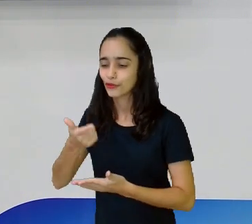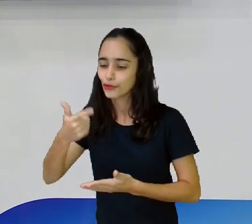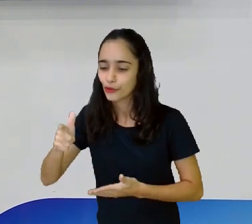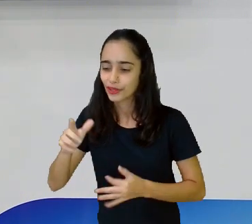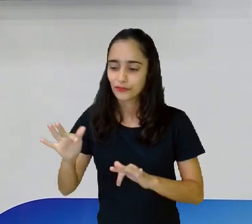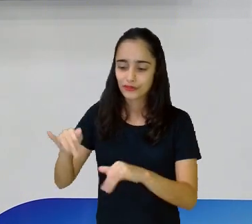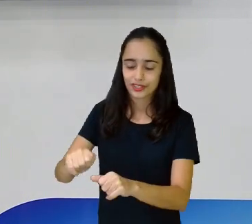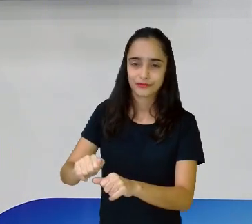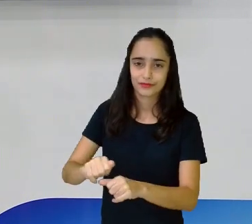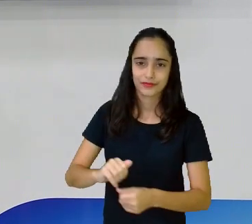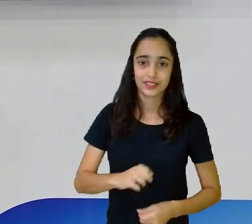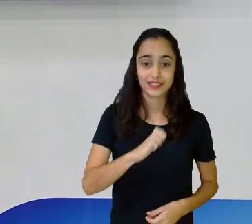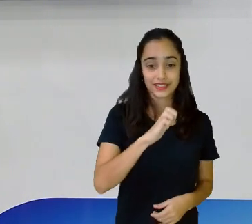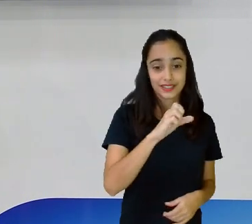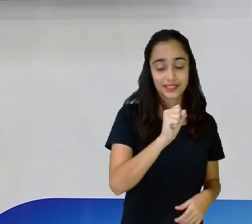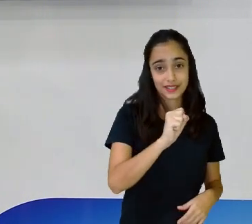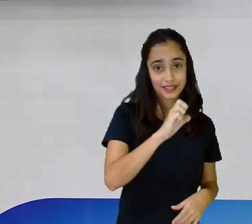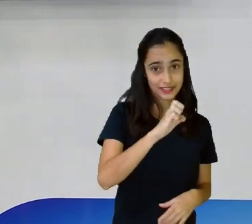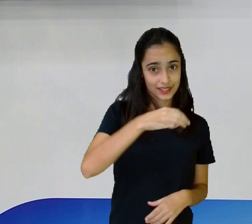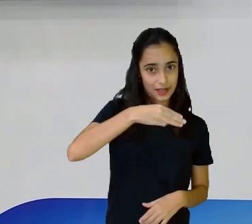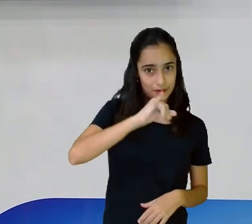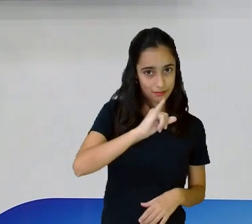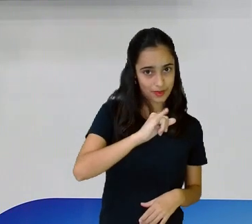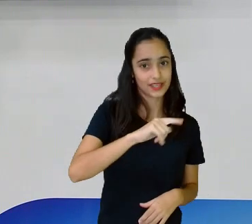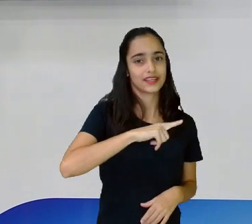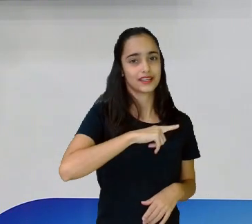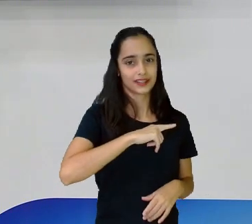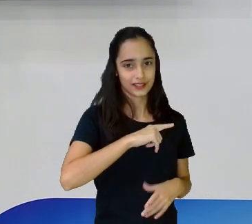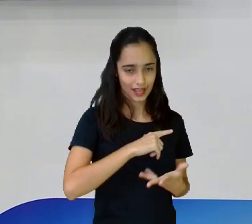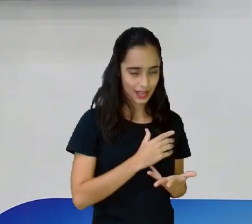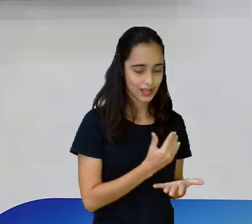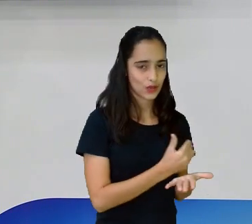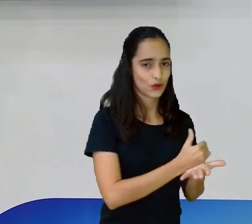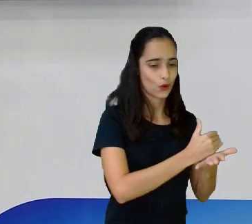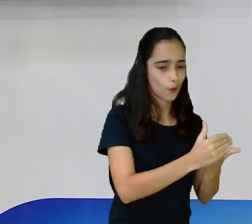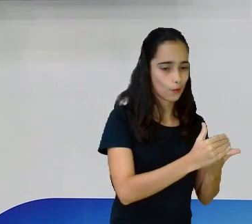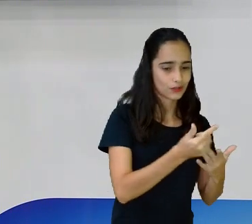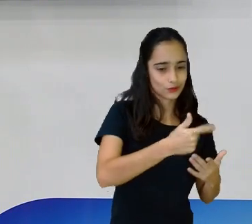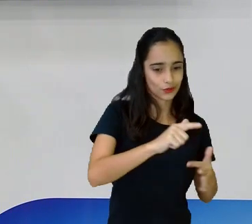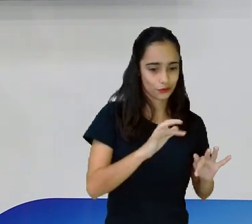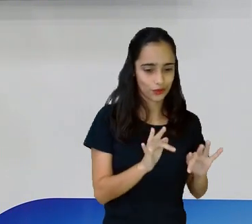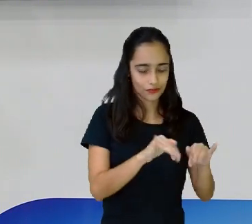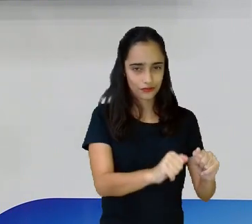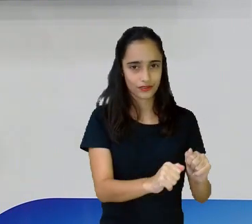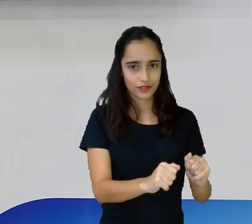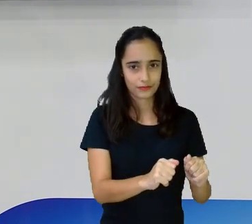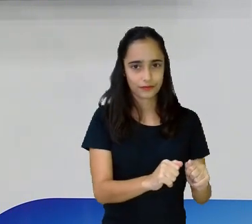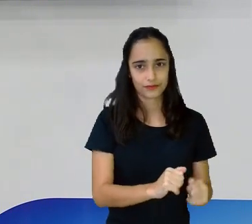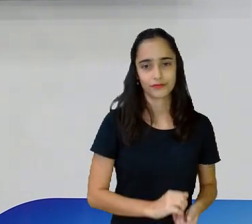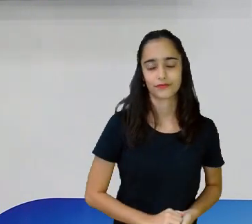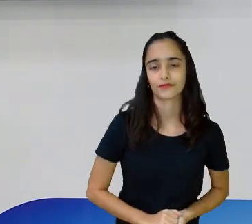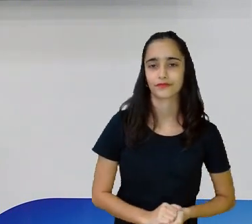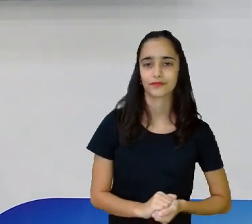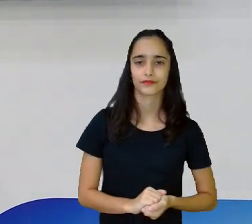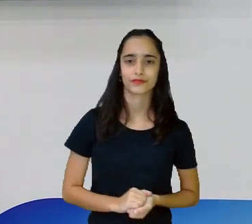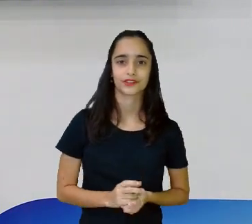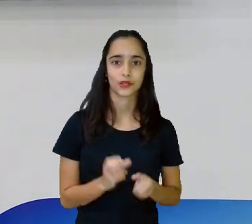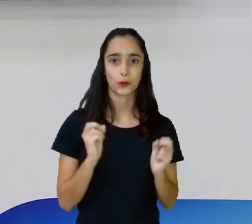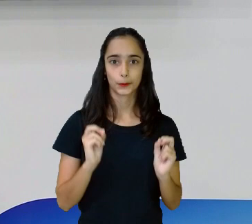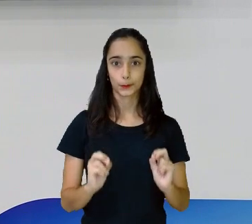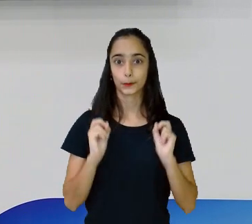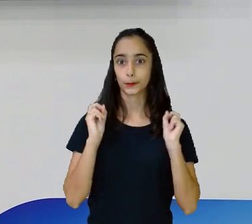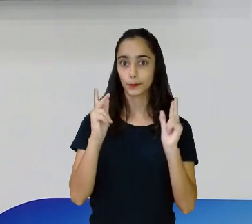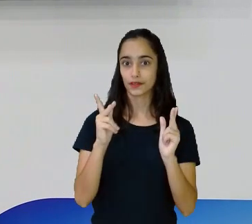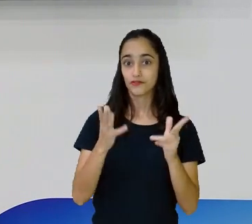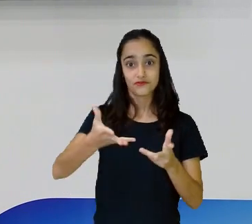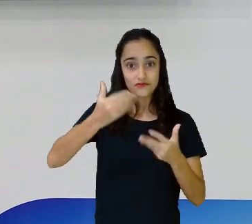começo, mas não tem fim. E o segmento de reta tem começo e tem fim também, que é o caso das figuras